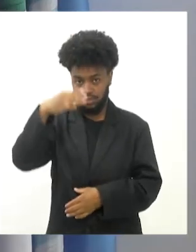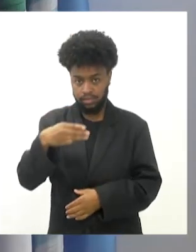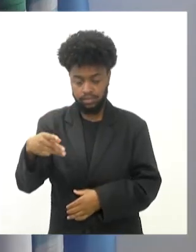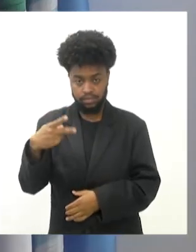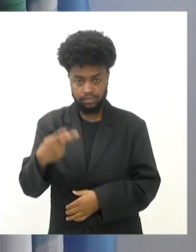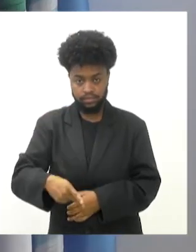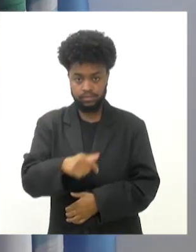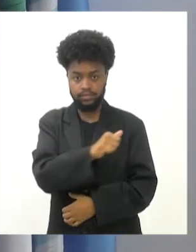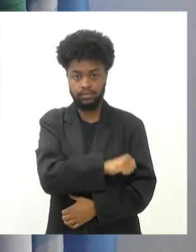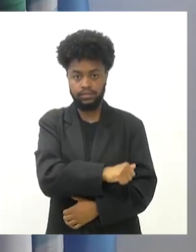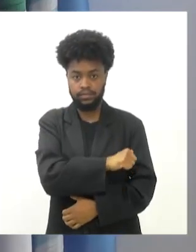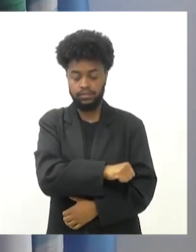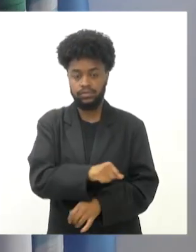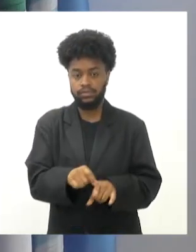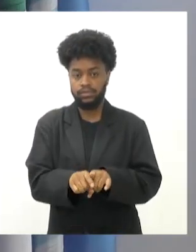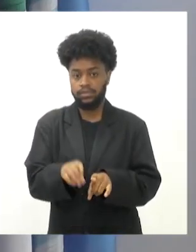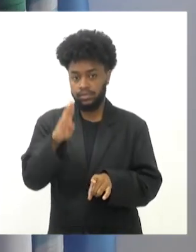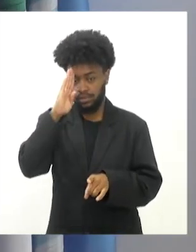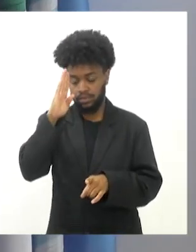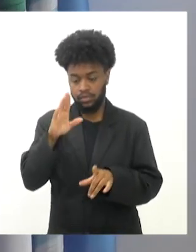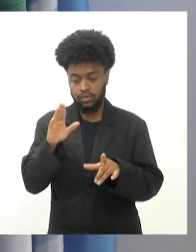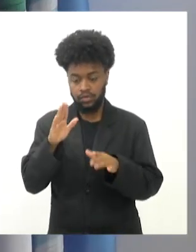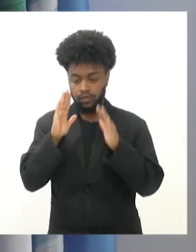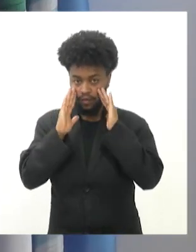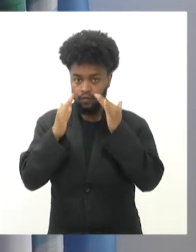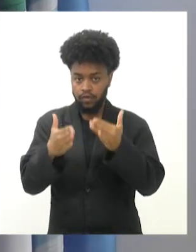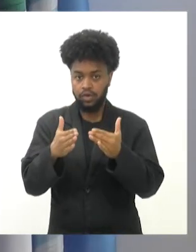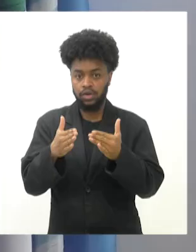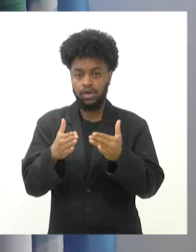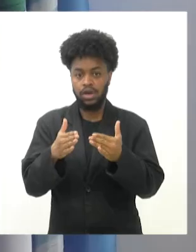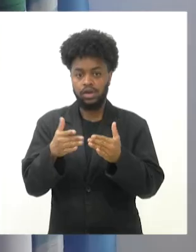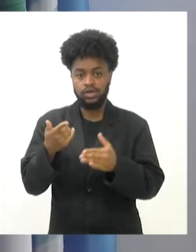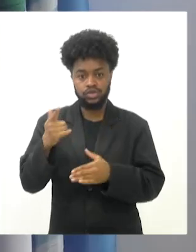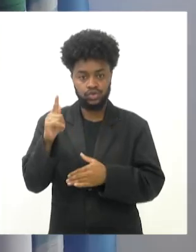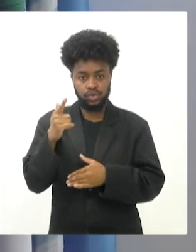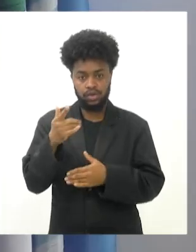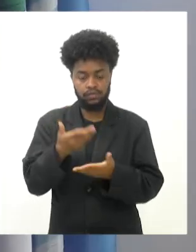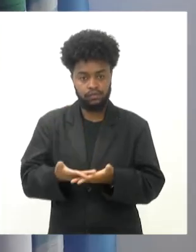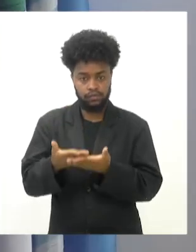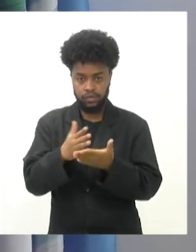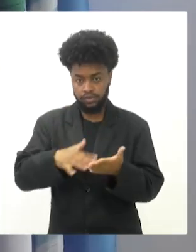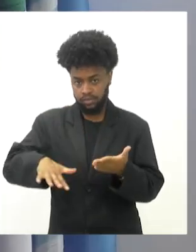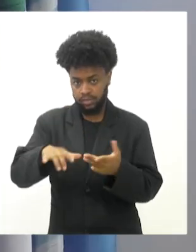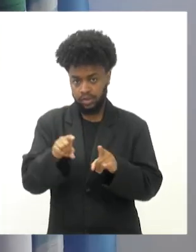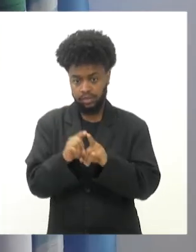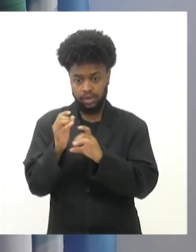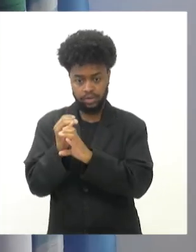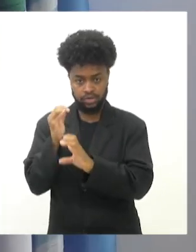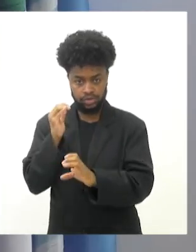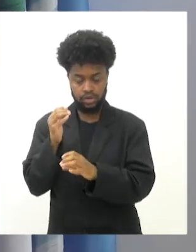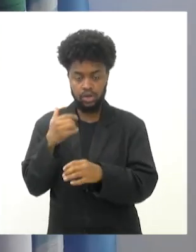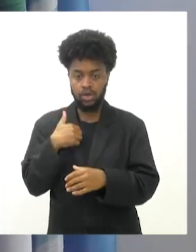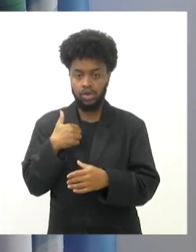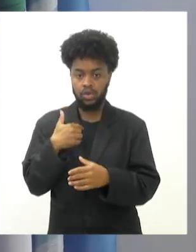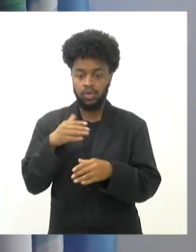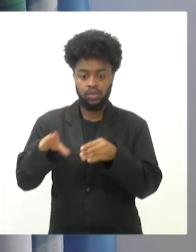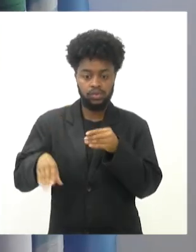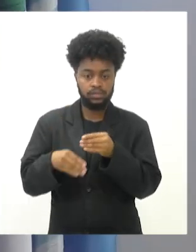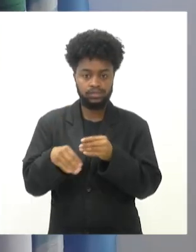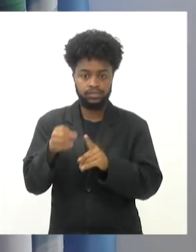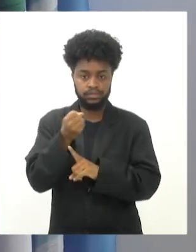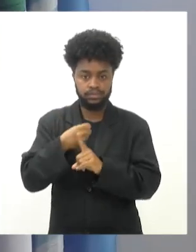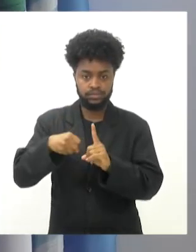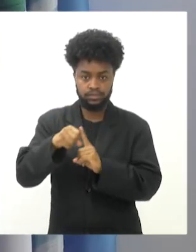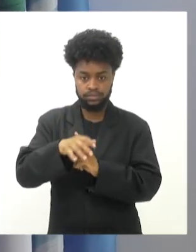Rio de Janeiro, especialistas em geologia, geotecnia, hidrologia e engenharia. E eu incluo aqui também a sociedade